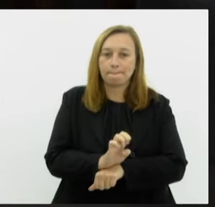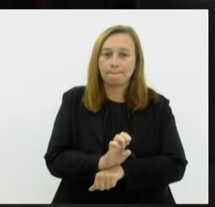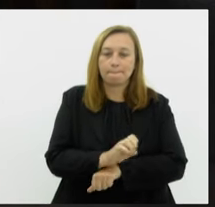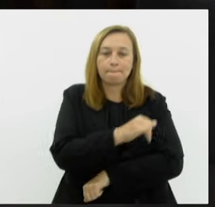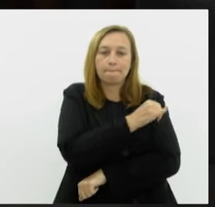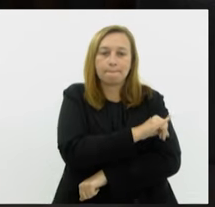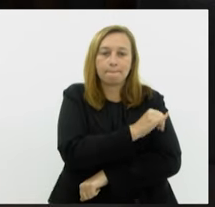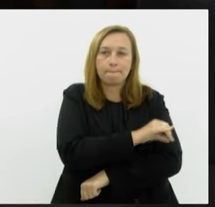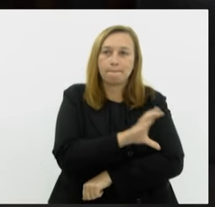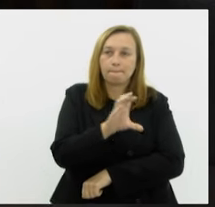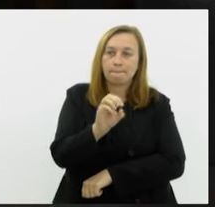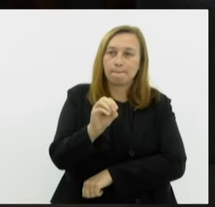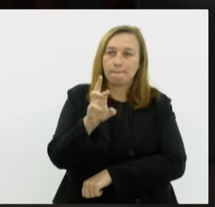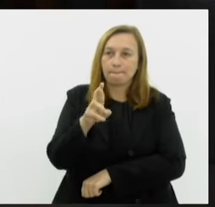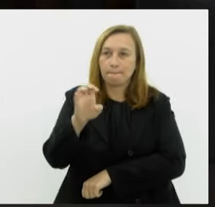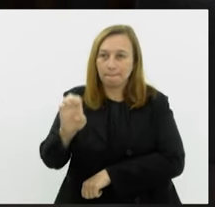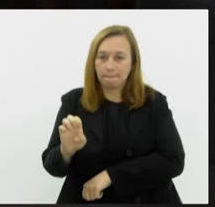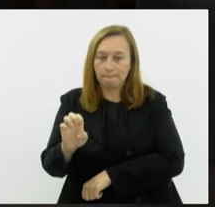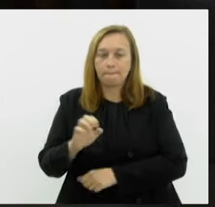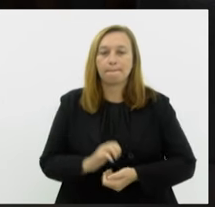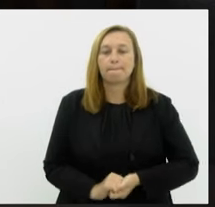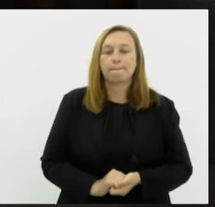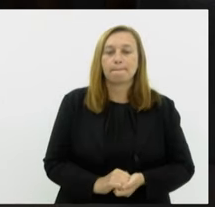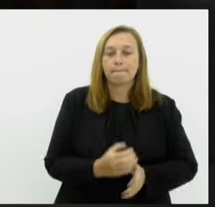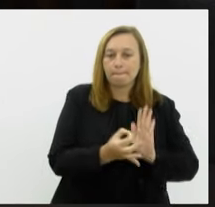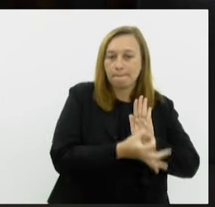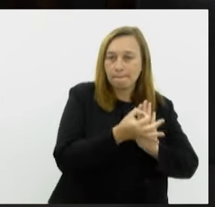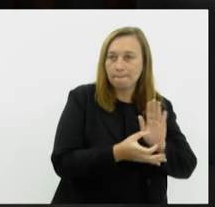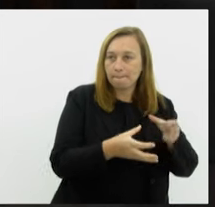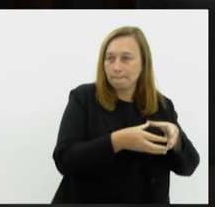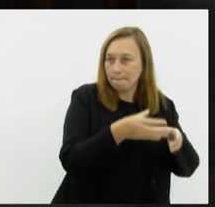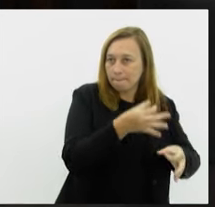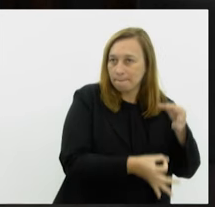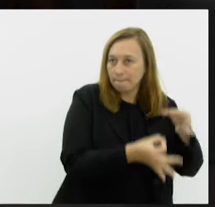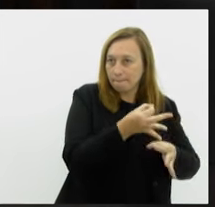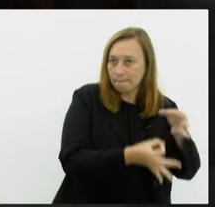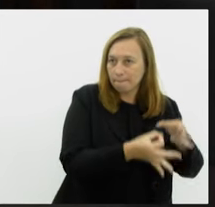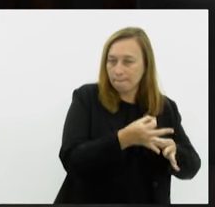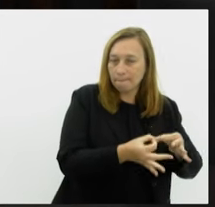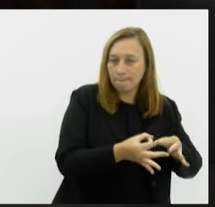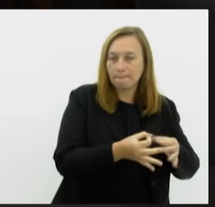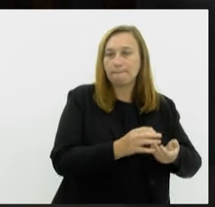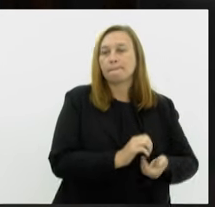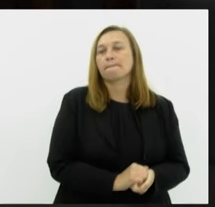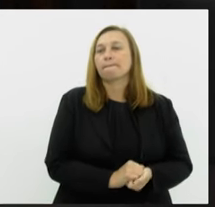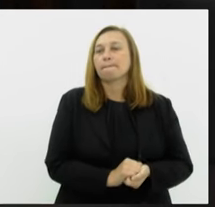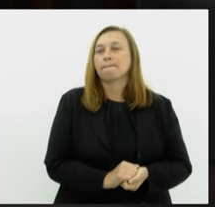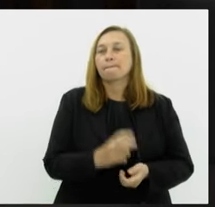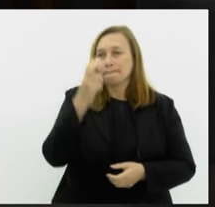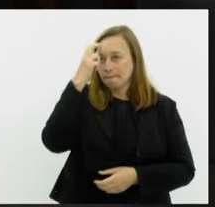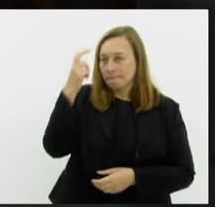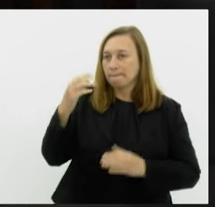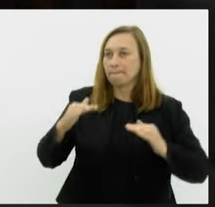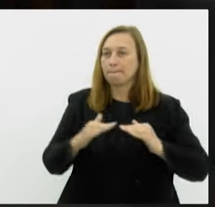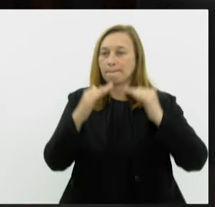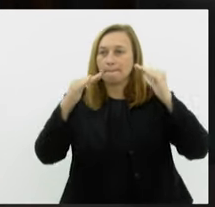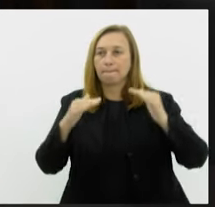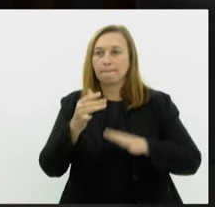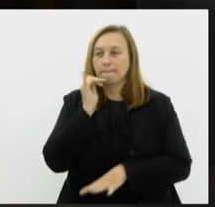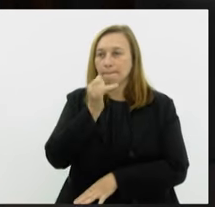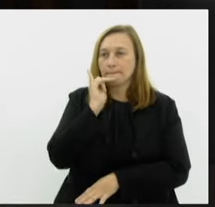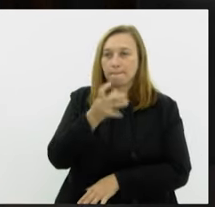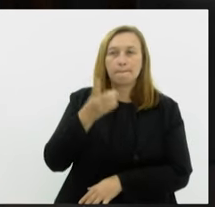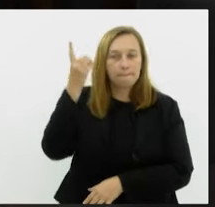Rio Core. Pareceres das comissões Constituição e Justiça pela juridicidade e de cultura favorável,